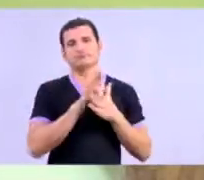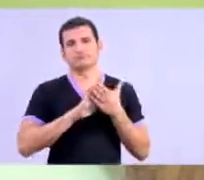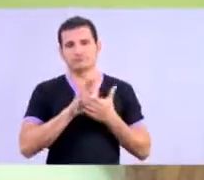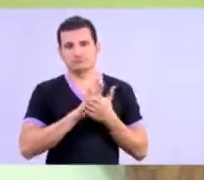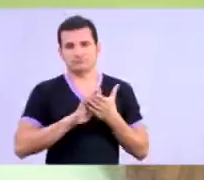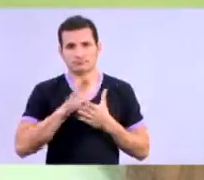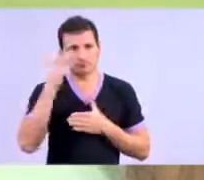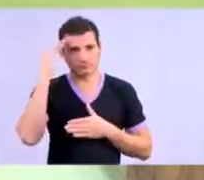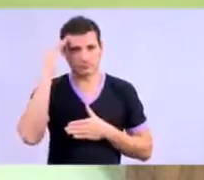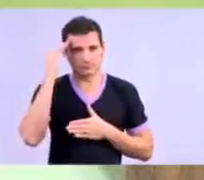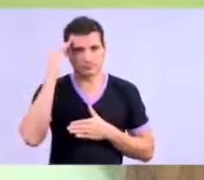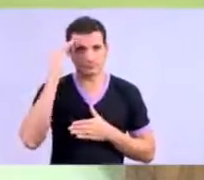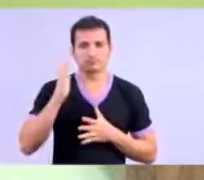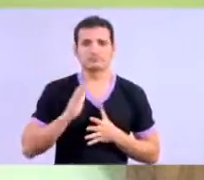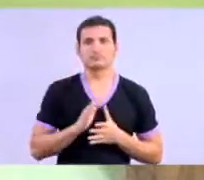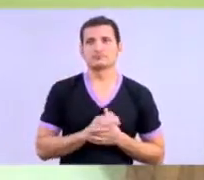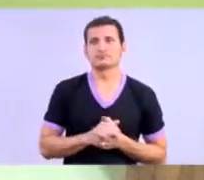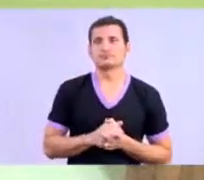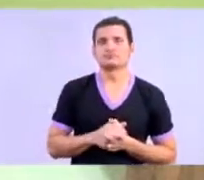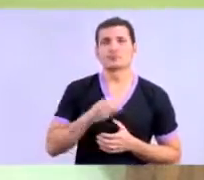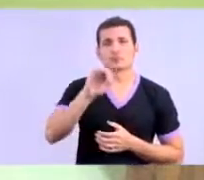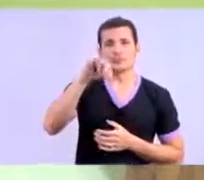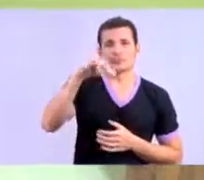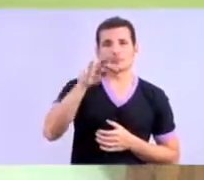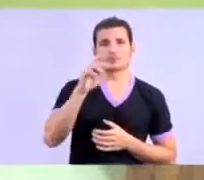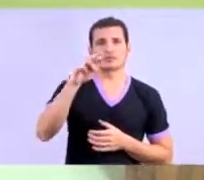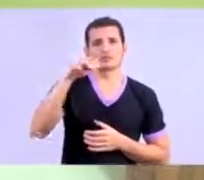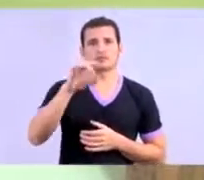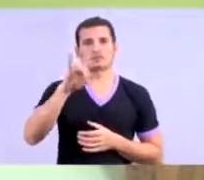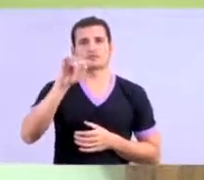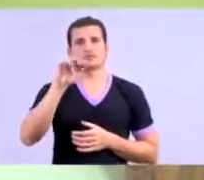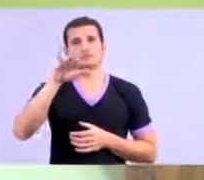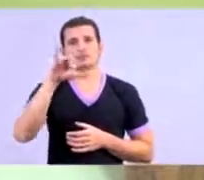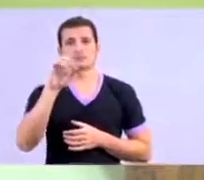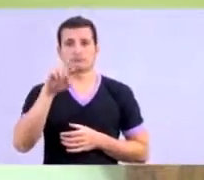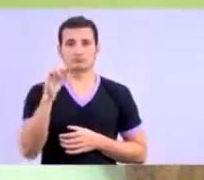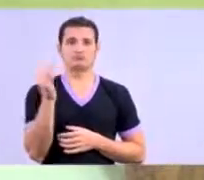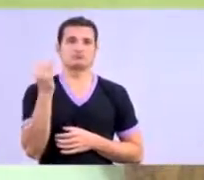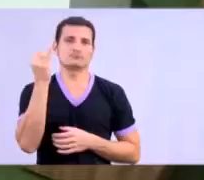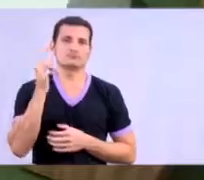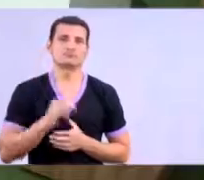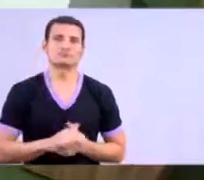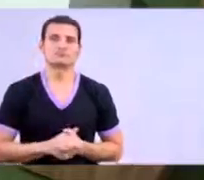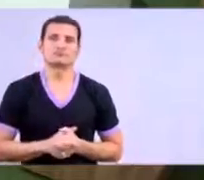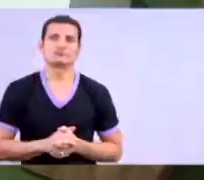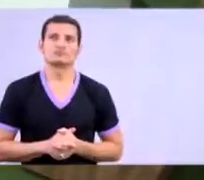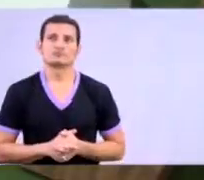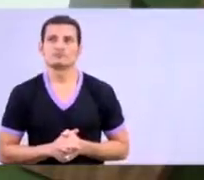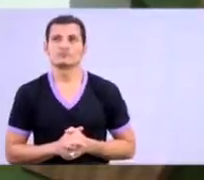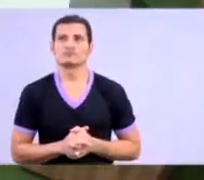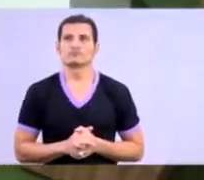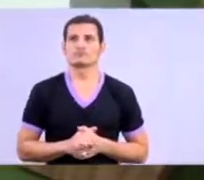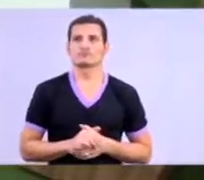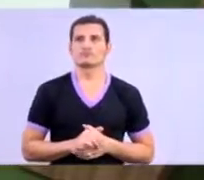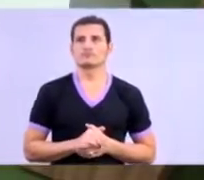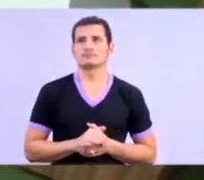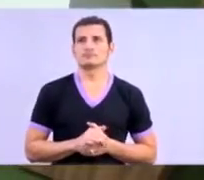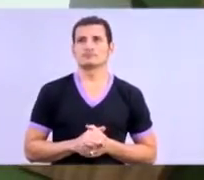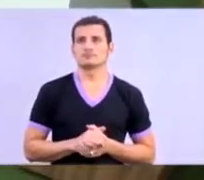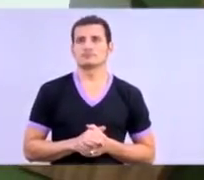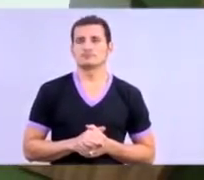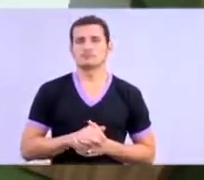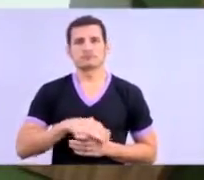então a mensagem? Então os intermediários são muito importantes. Legal. Obrigado, professor. Então vamos conhecer em